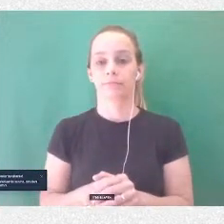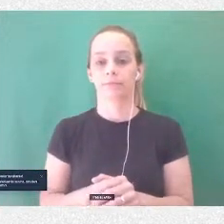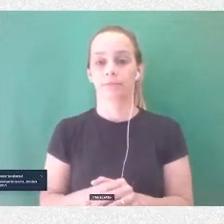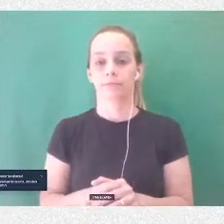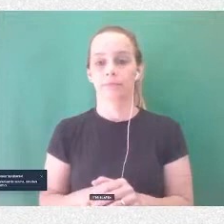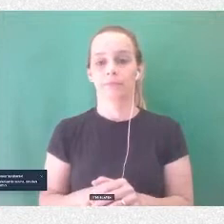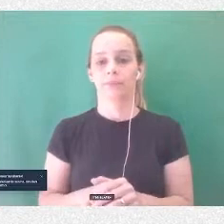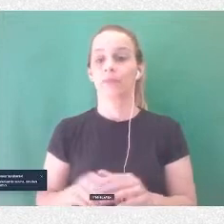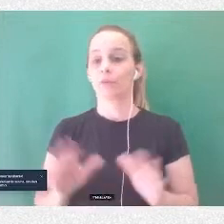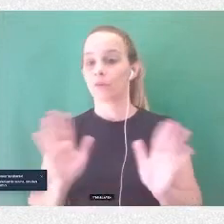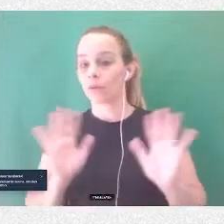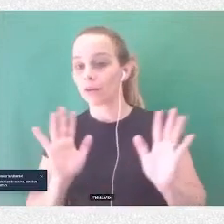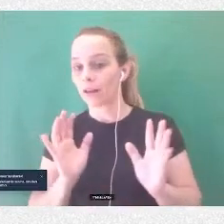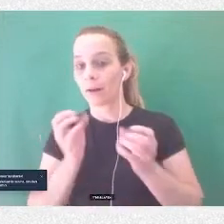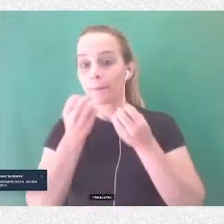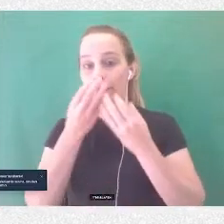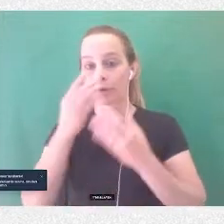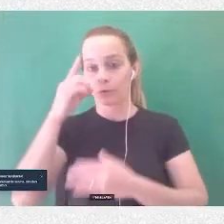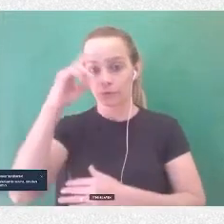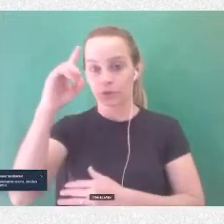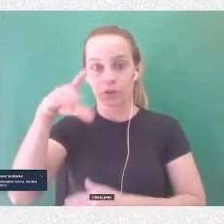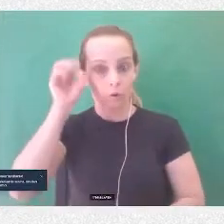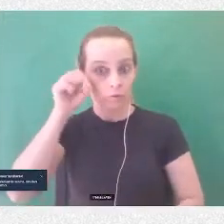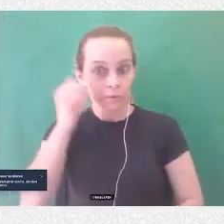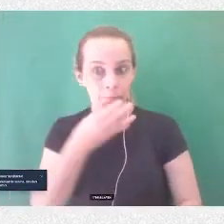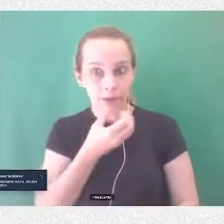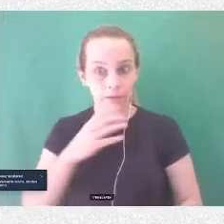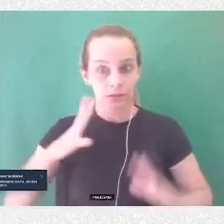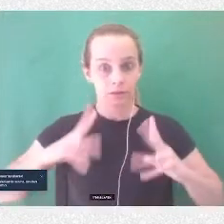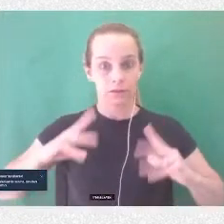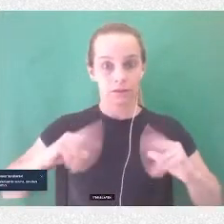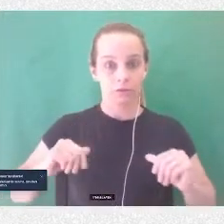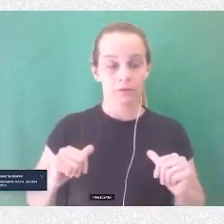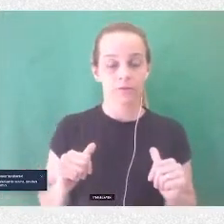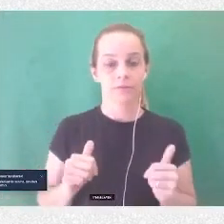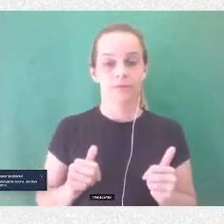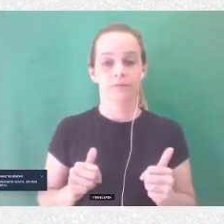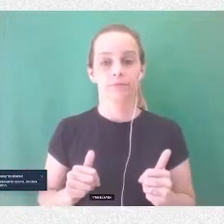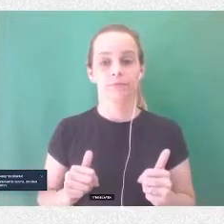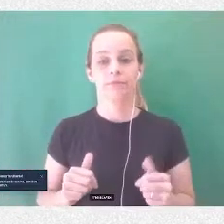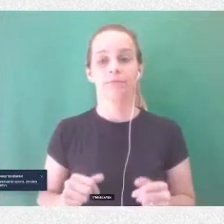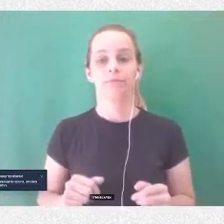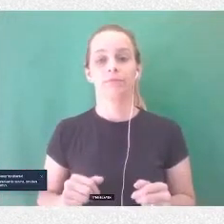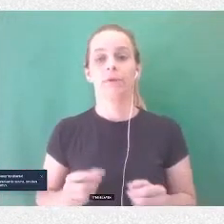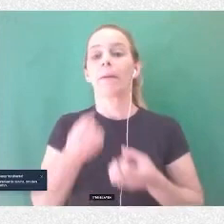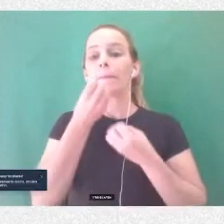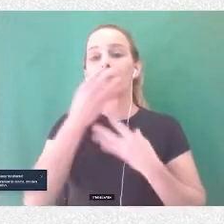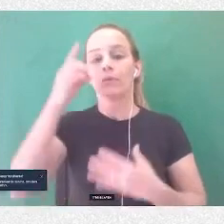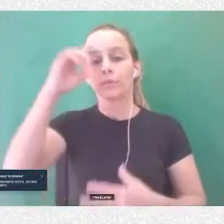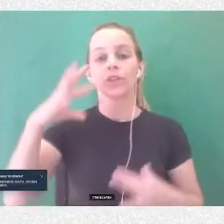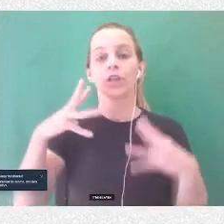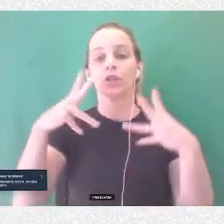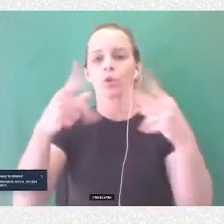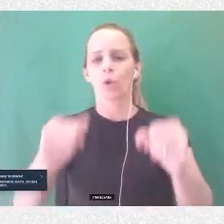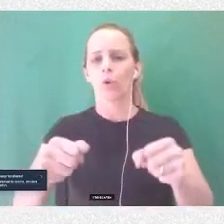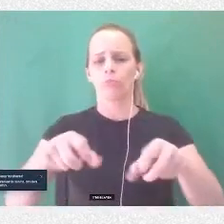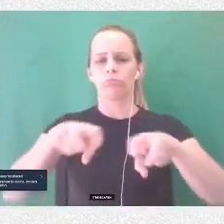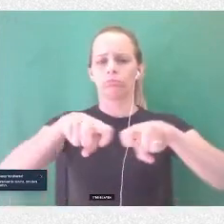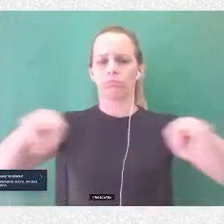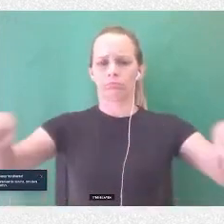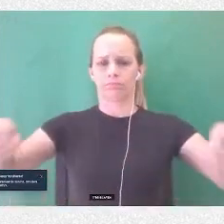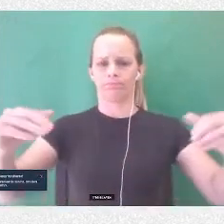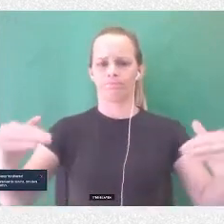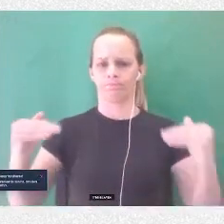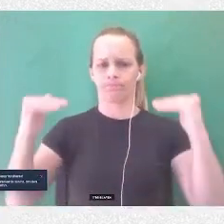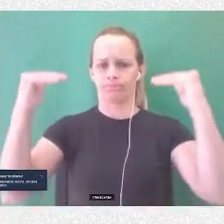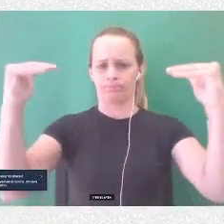Olá. Bom dia, vocês me ouvem bem? Está tudo tranquilo? Então, bom dia a todos, bom dia às autoridades presentes, aos